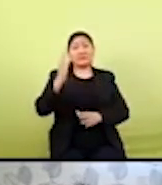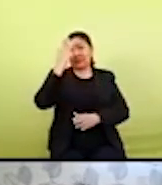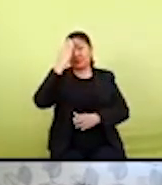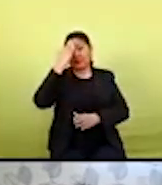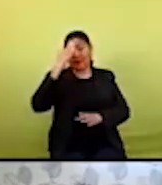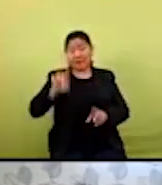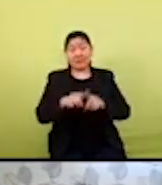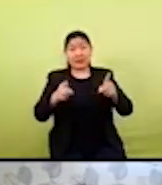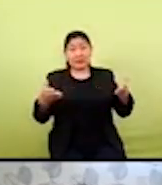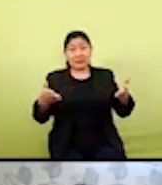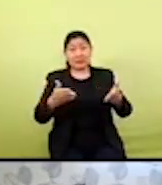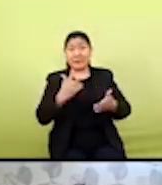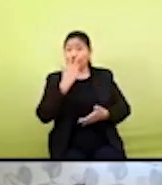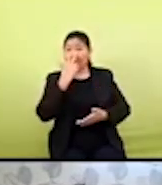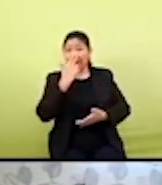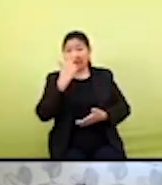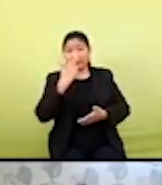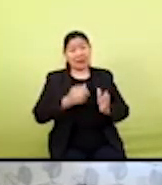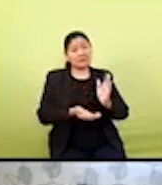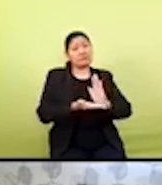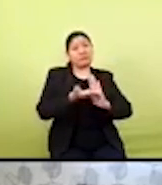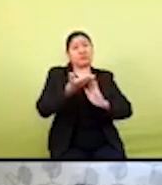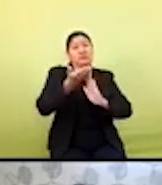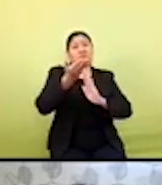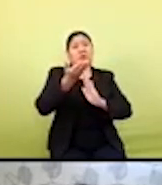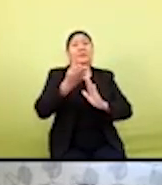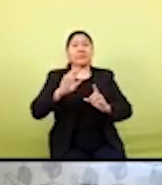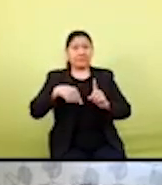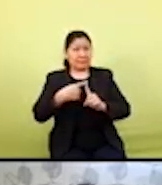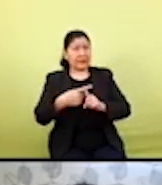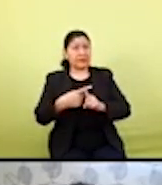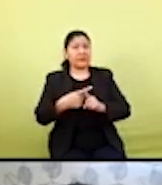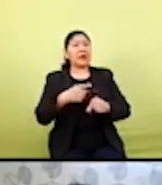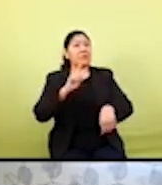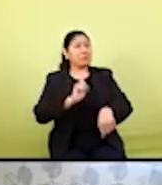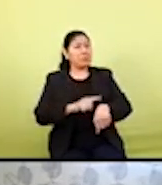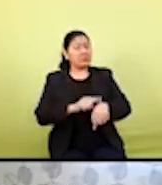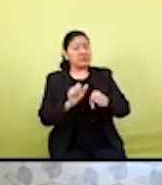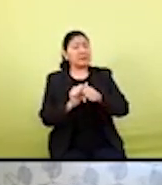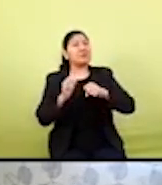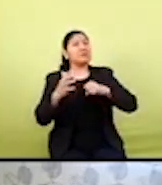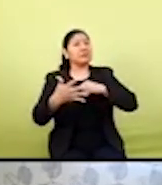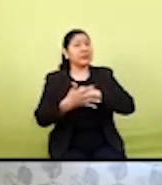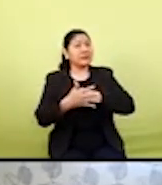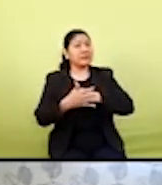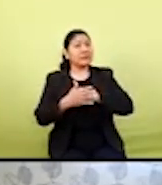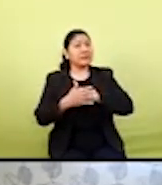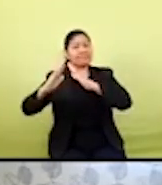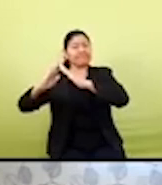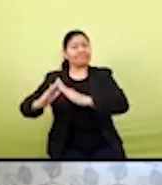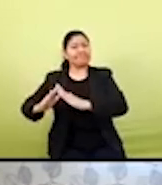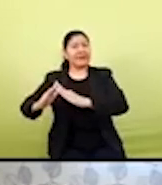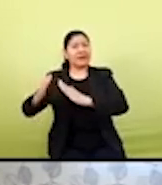que dentro desse processo, né, de pandemia, de isolamento, físico,